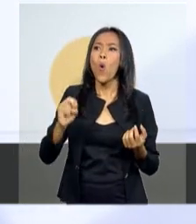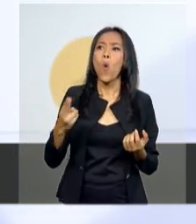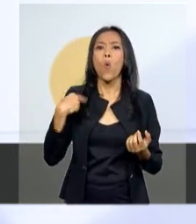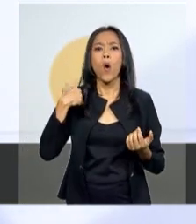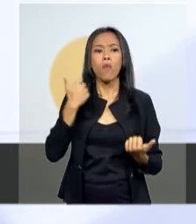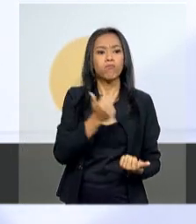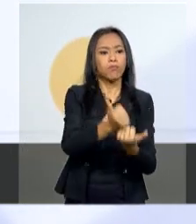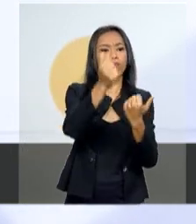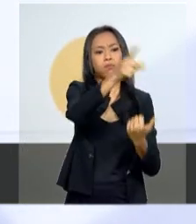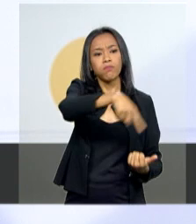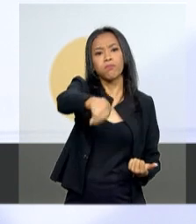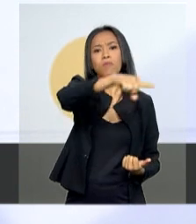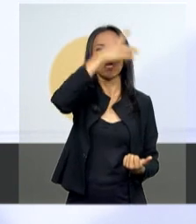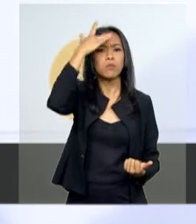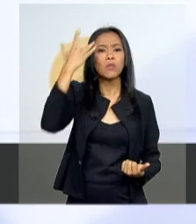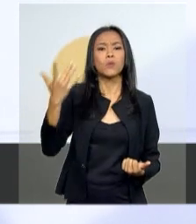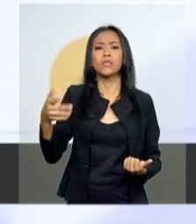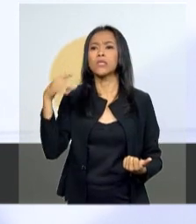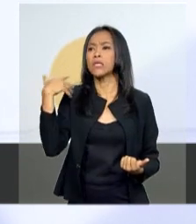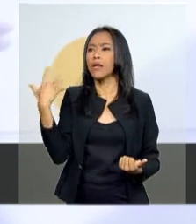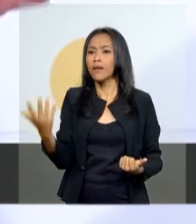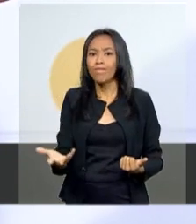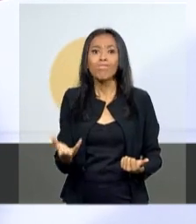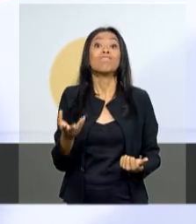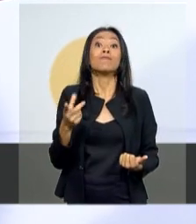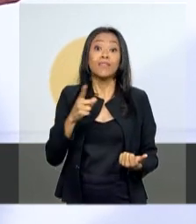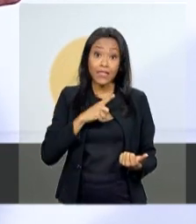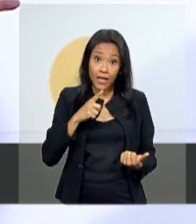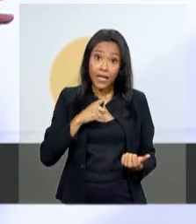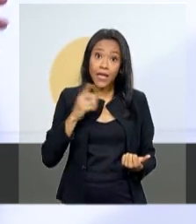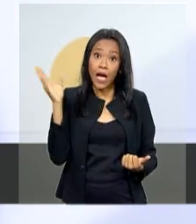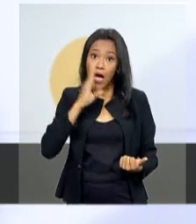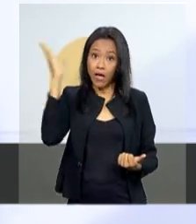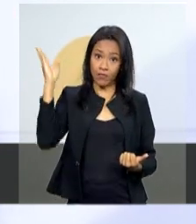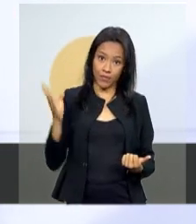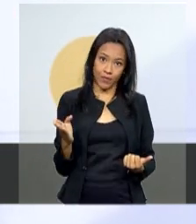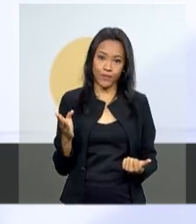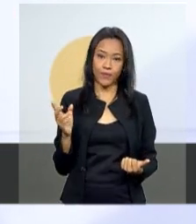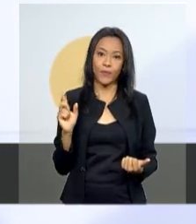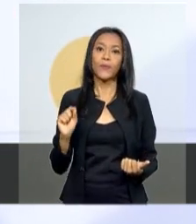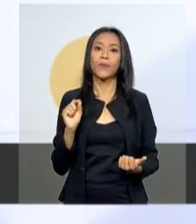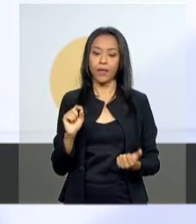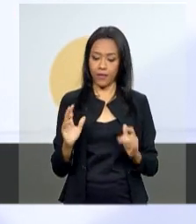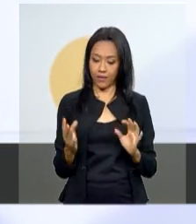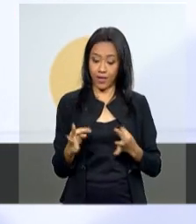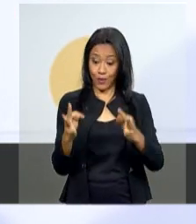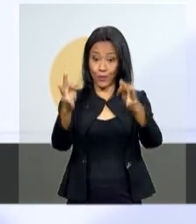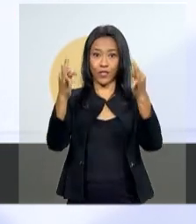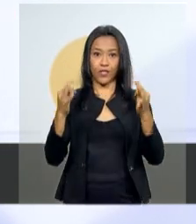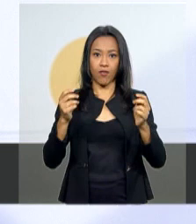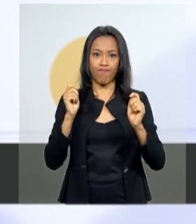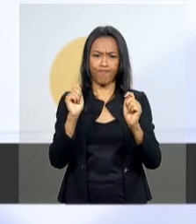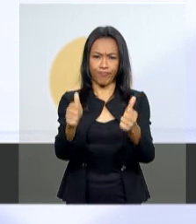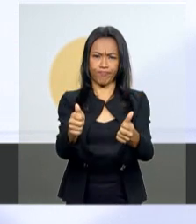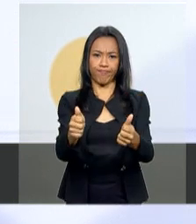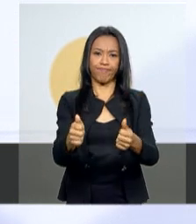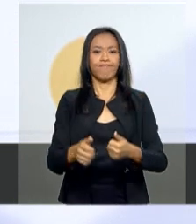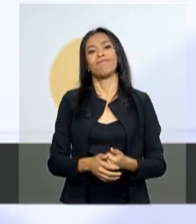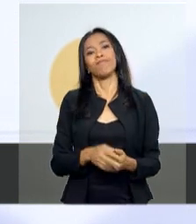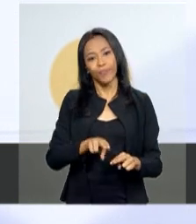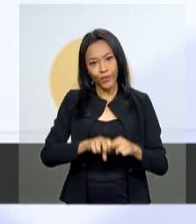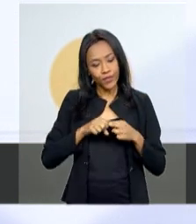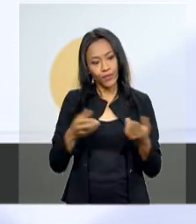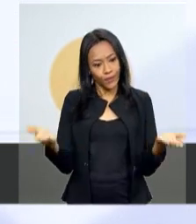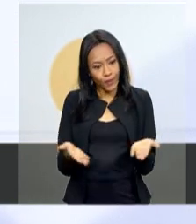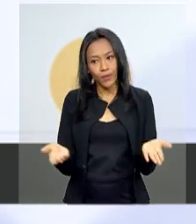necessitam do voluntariado você tem uma prevista uma comunicação pelo meio digital daí a importância também do ato de